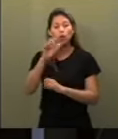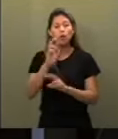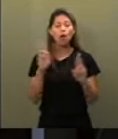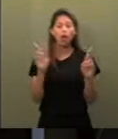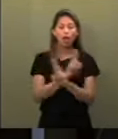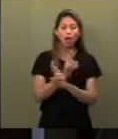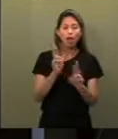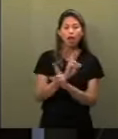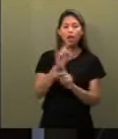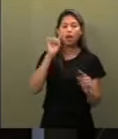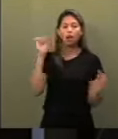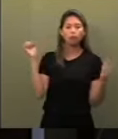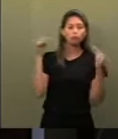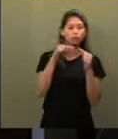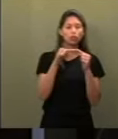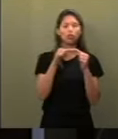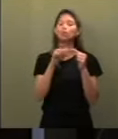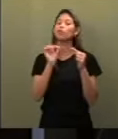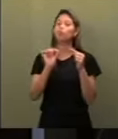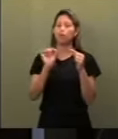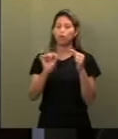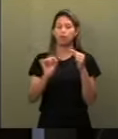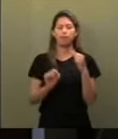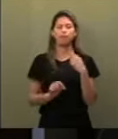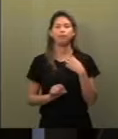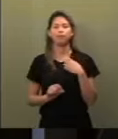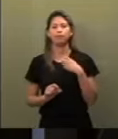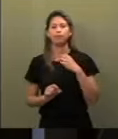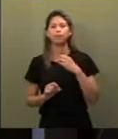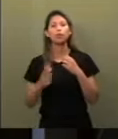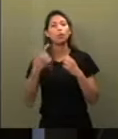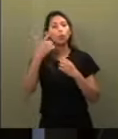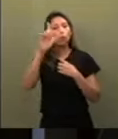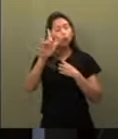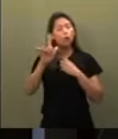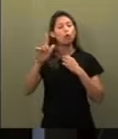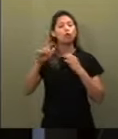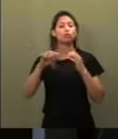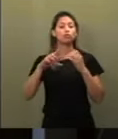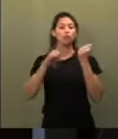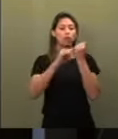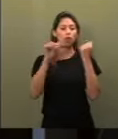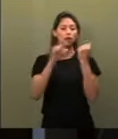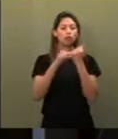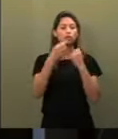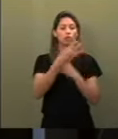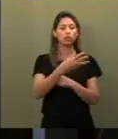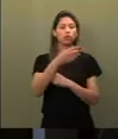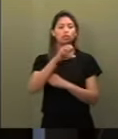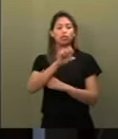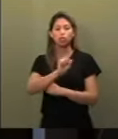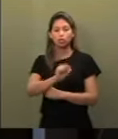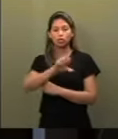relativamente subjetivas. O artigo 39 da Lei